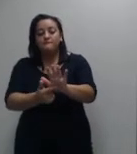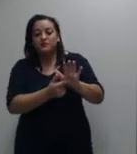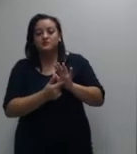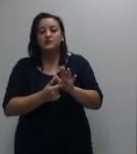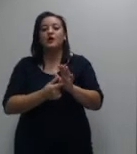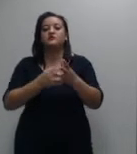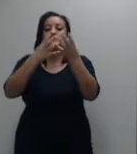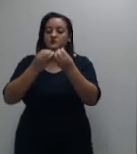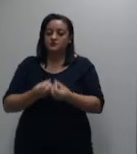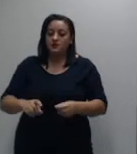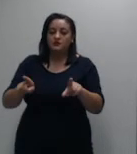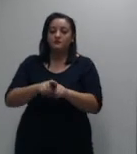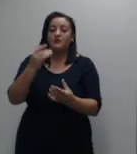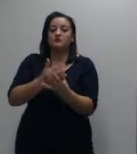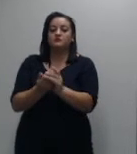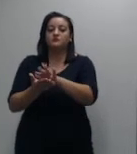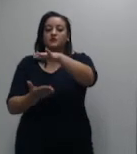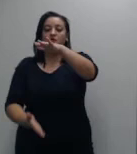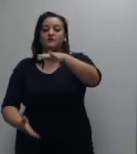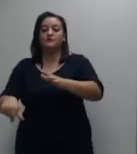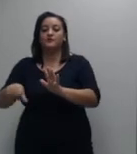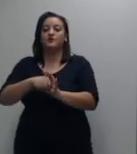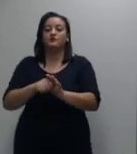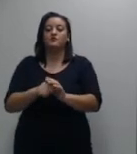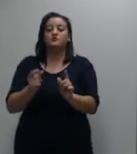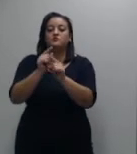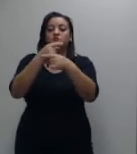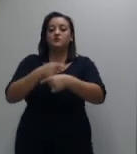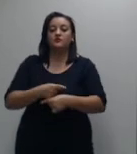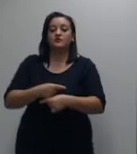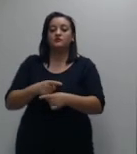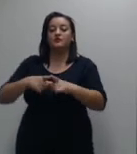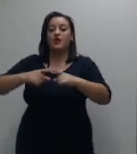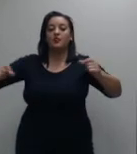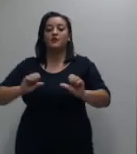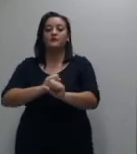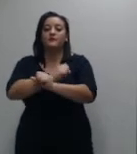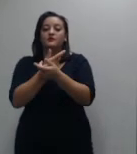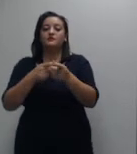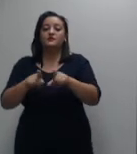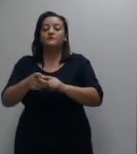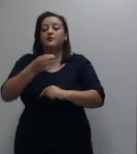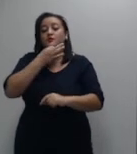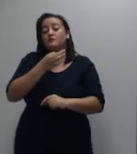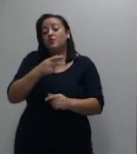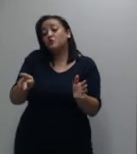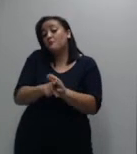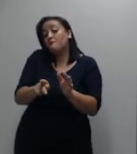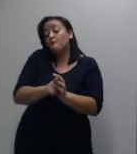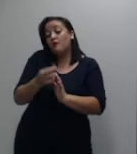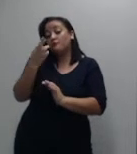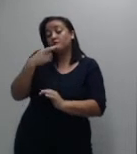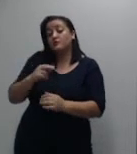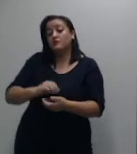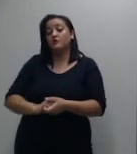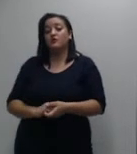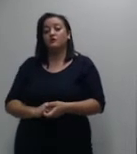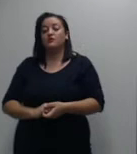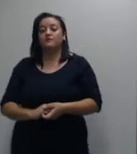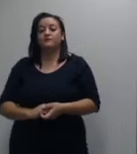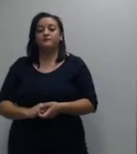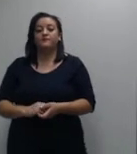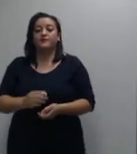considerados aqueles ao sob o crivo do contraditório da água de e depois dentro do próprio eucalipto que se